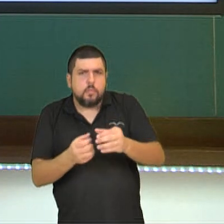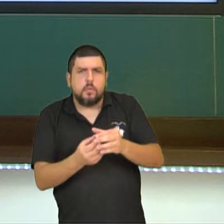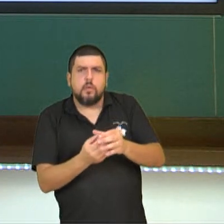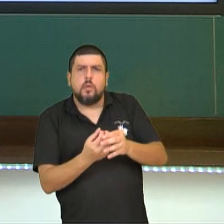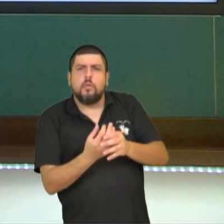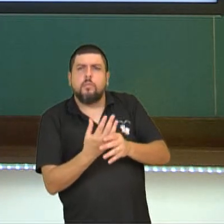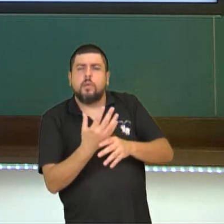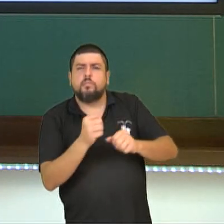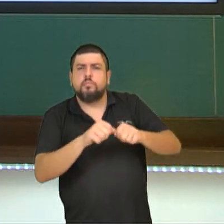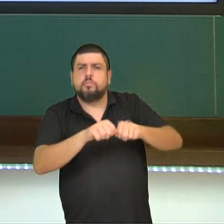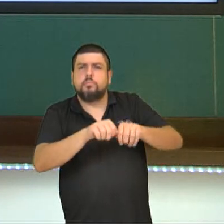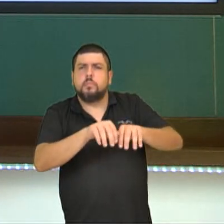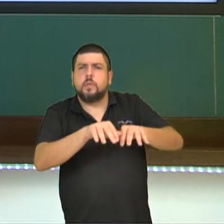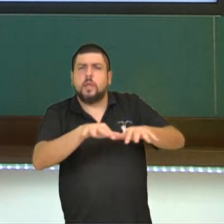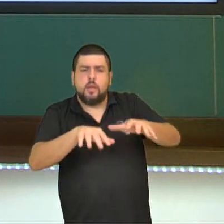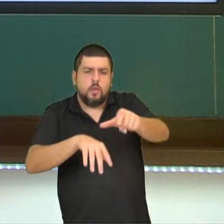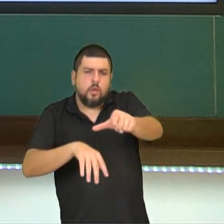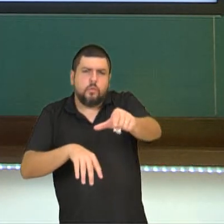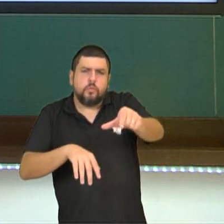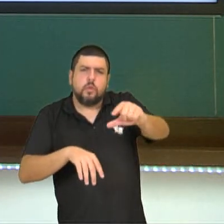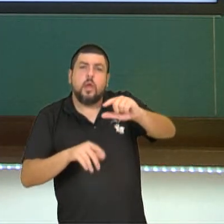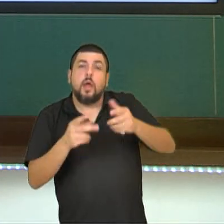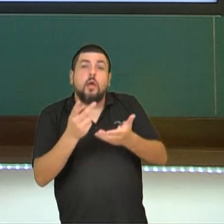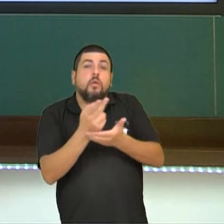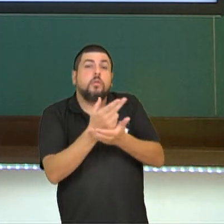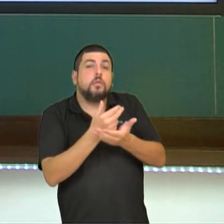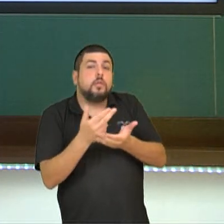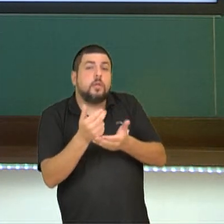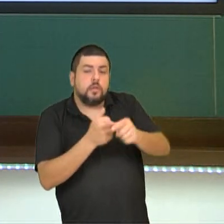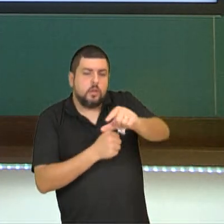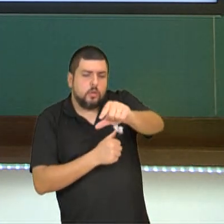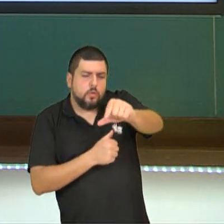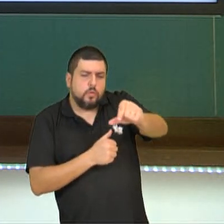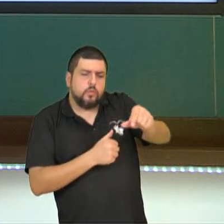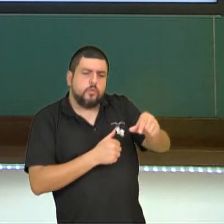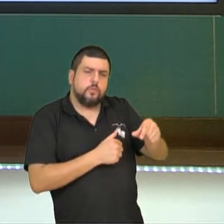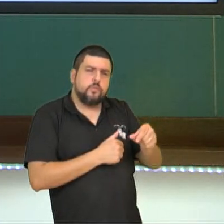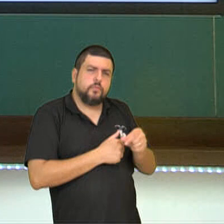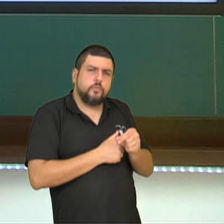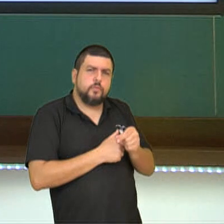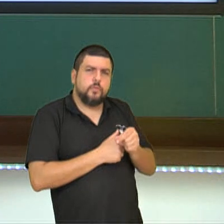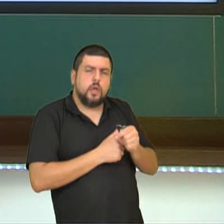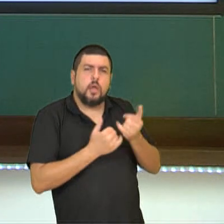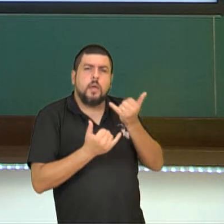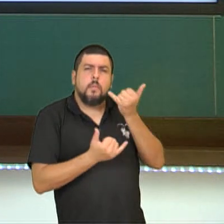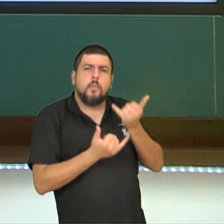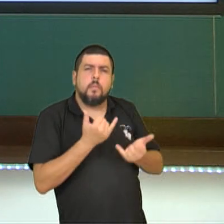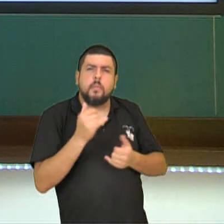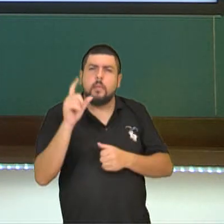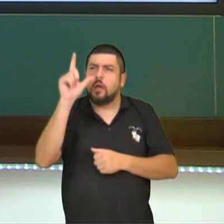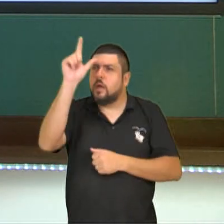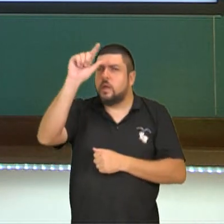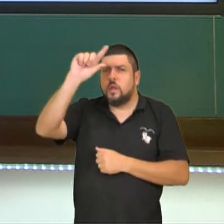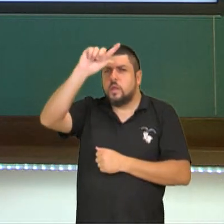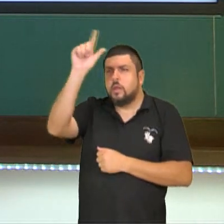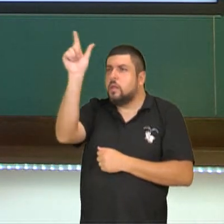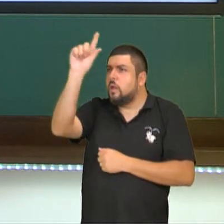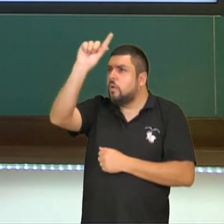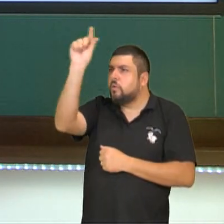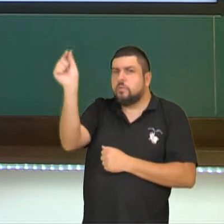Egito, junto com o rio Nilo. Olha que quase pega um pouquinho da Núbia, né? Deserto da Núbia aqui embaixo,